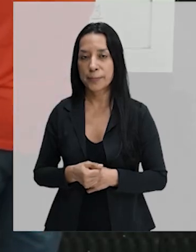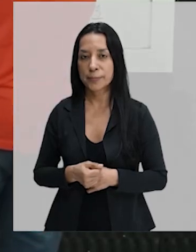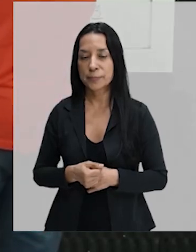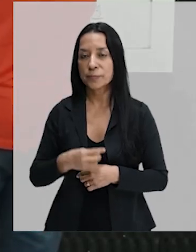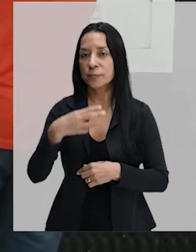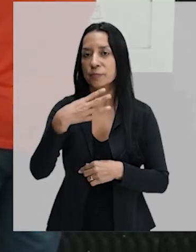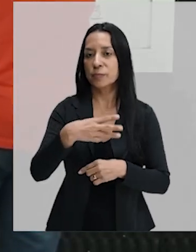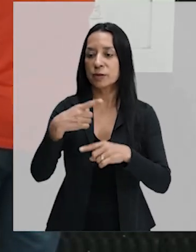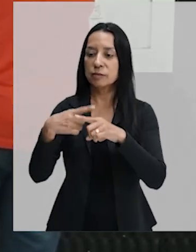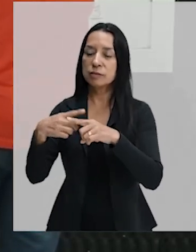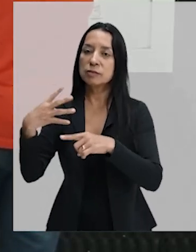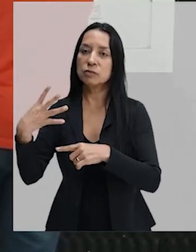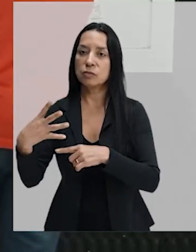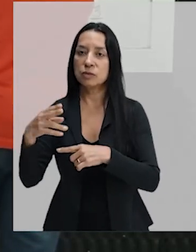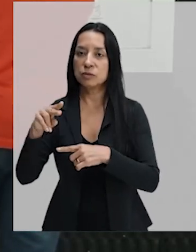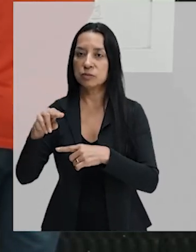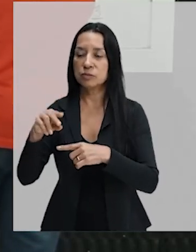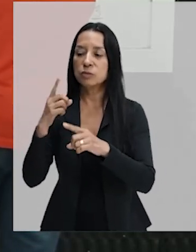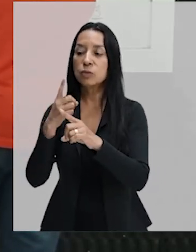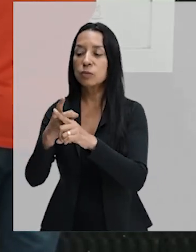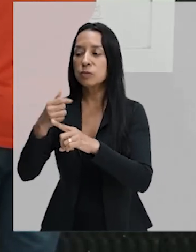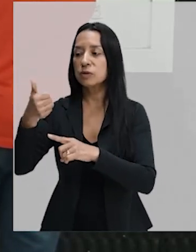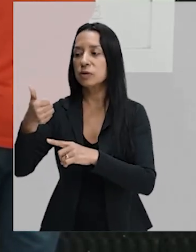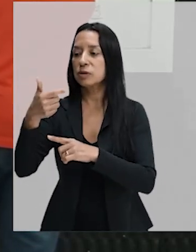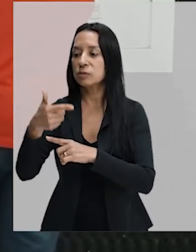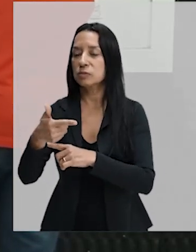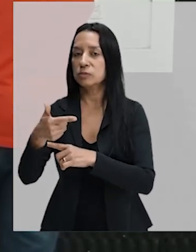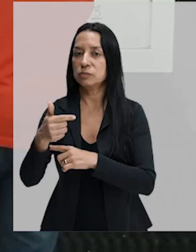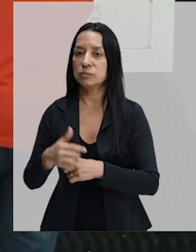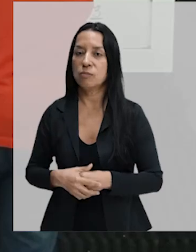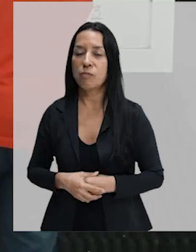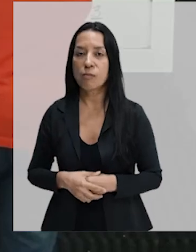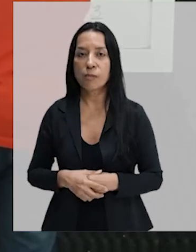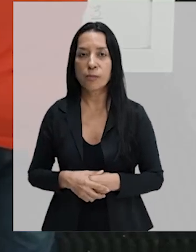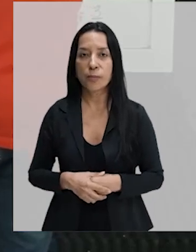4, eu também vou encontrar 12.